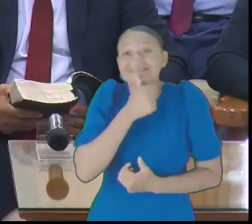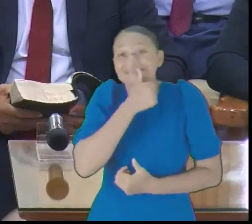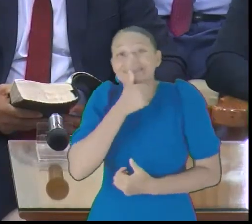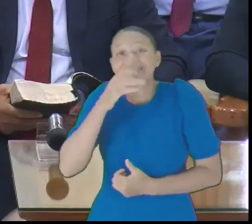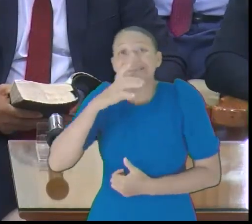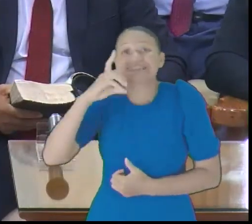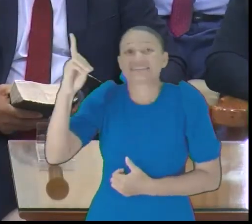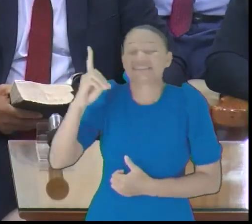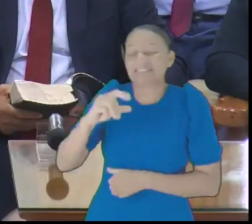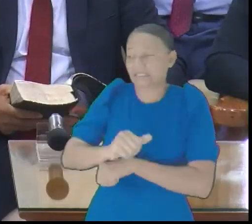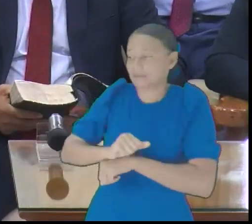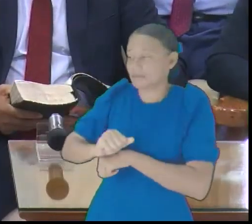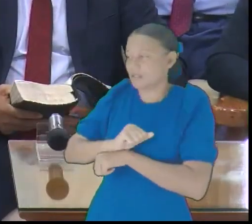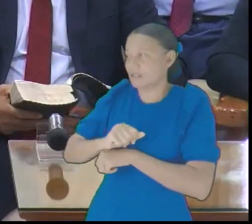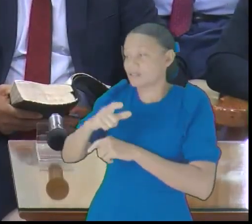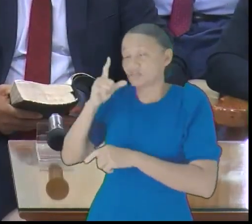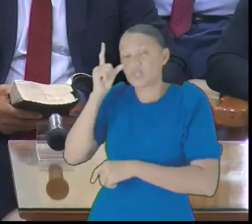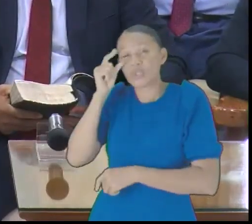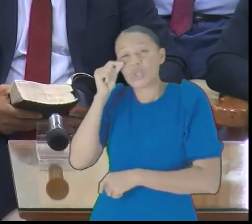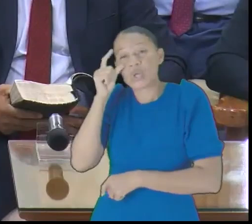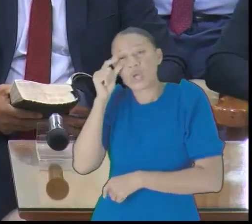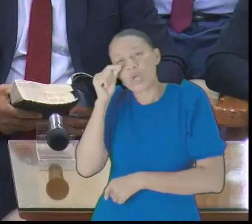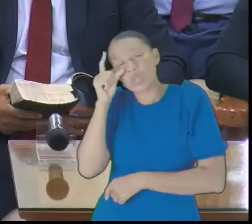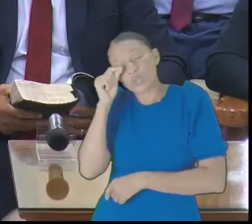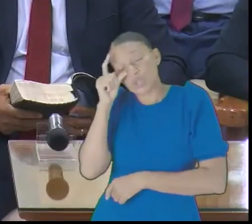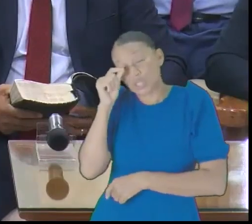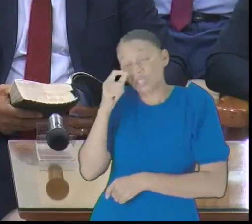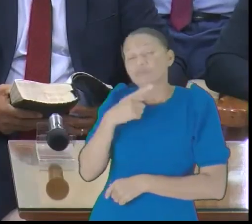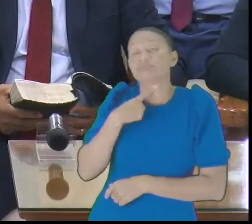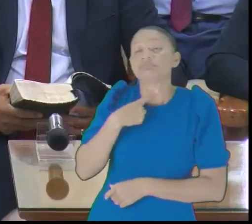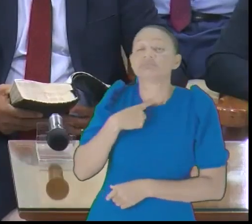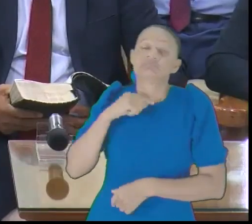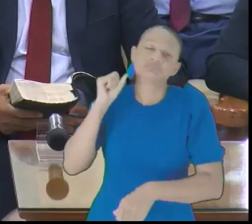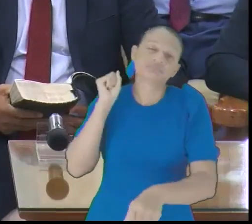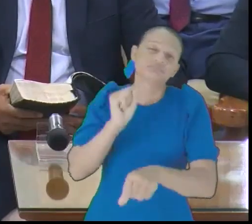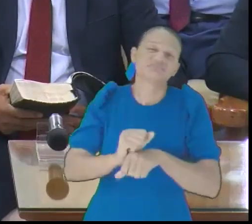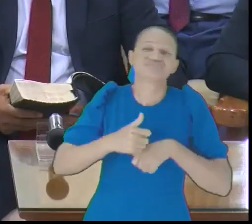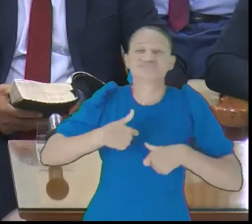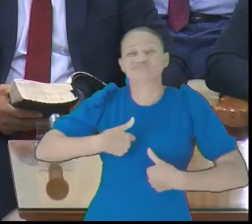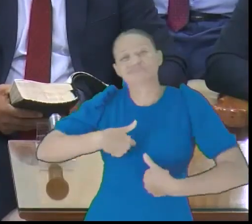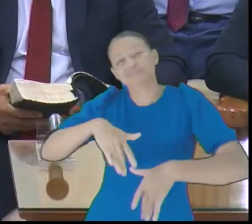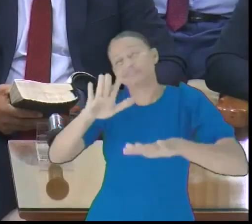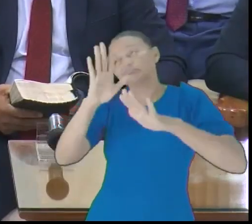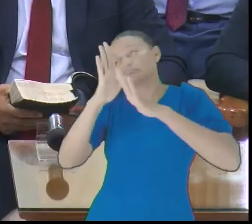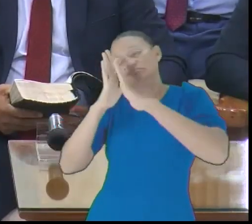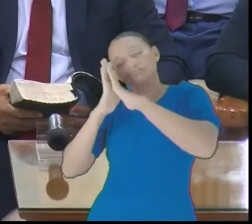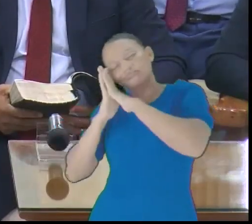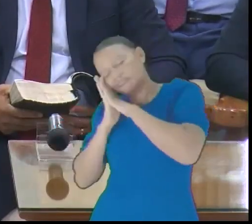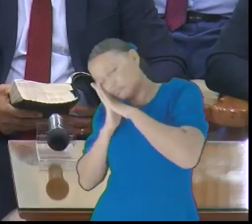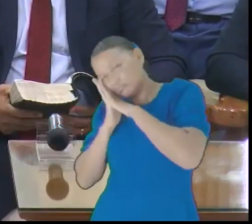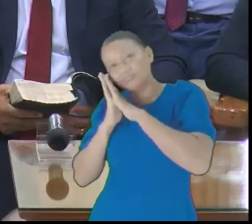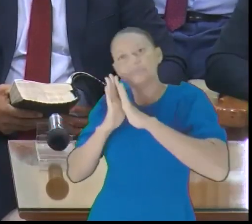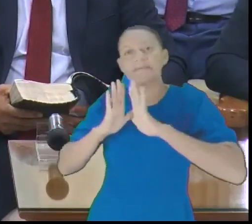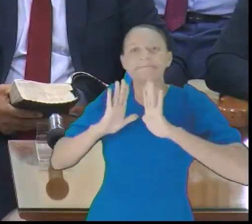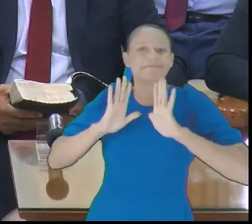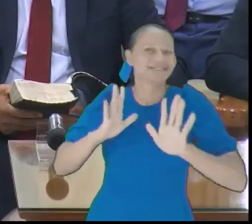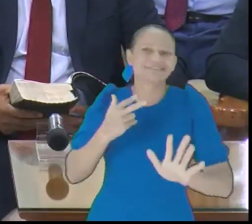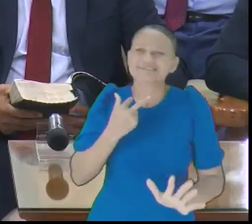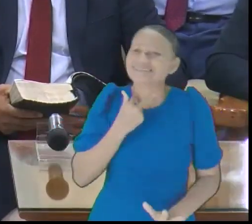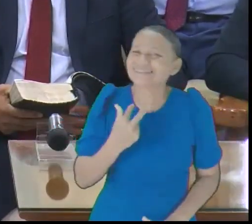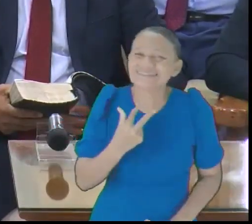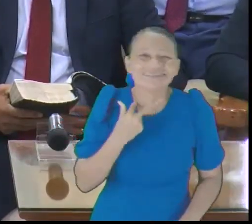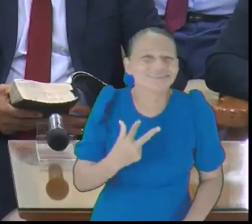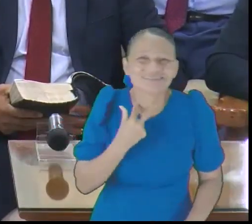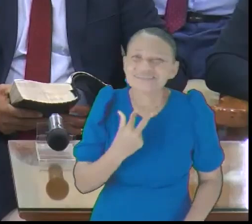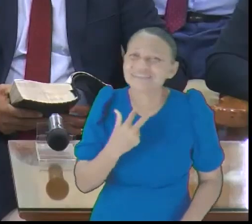Abraão está com sono. A vontade é de parar e largar tudo. Mas ele não pode,